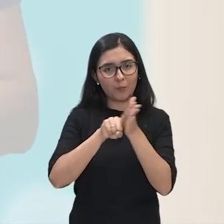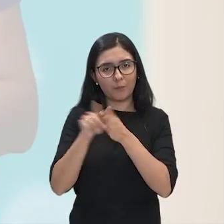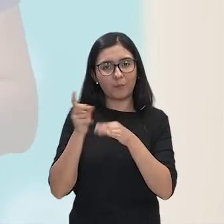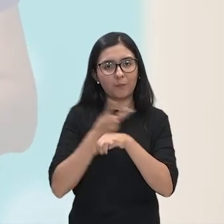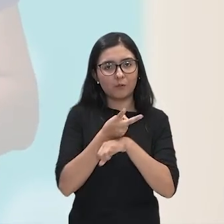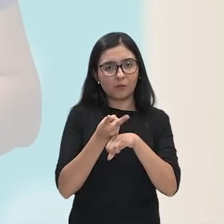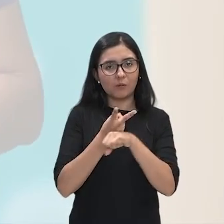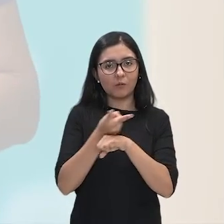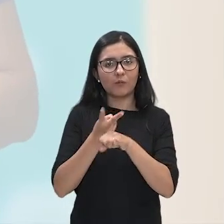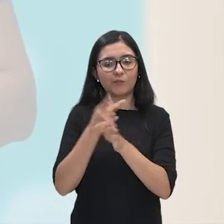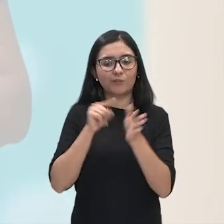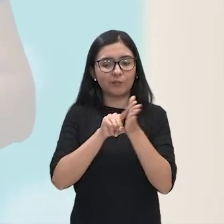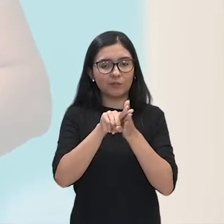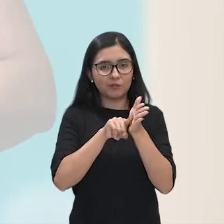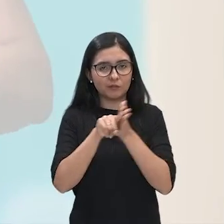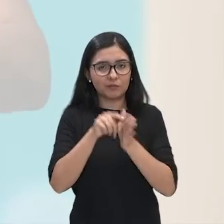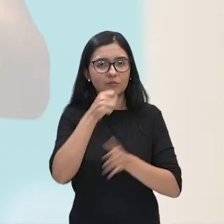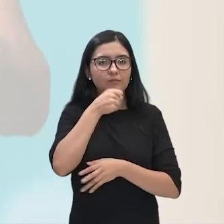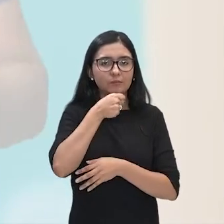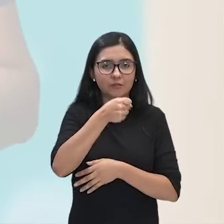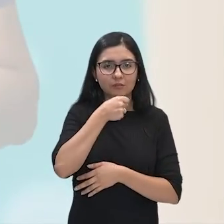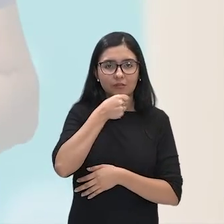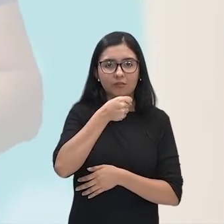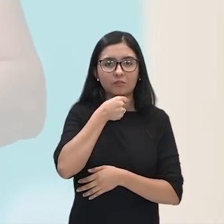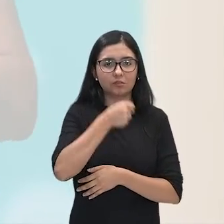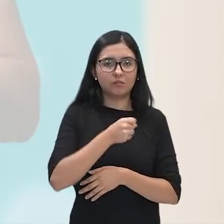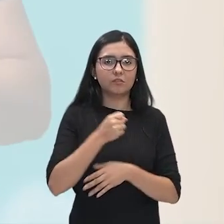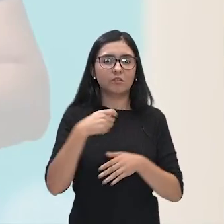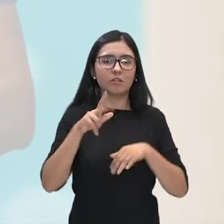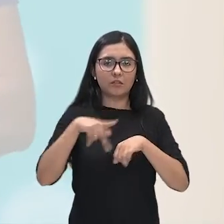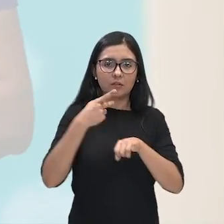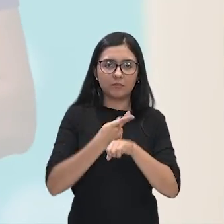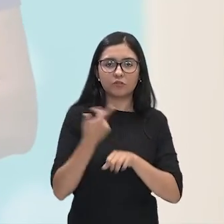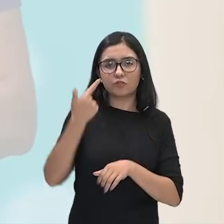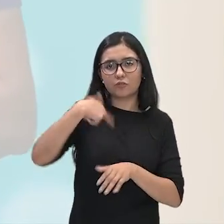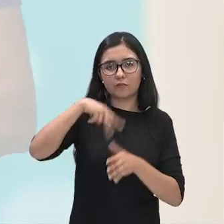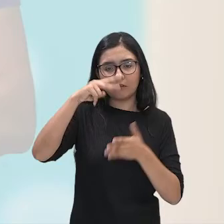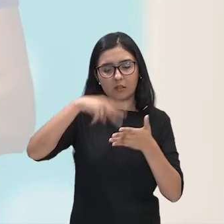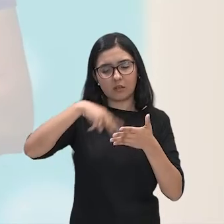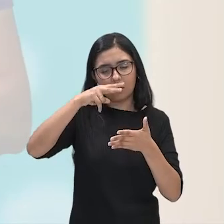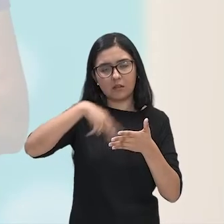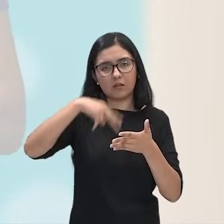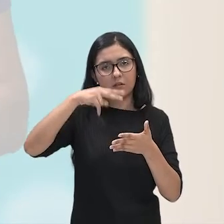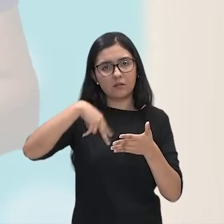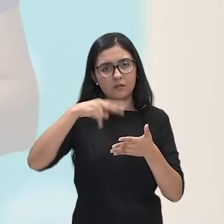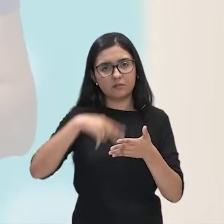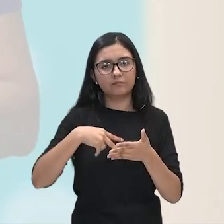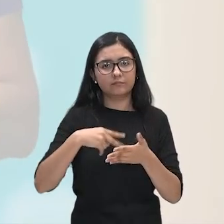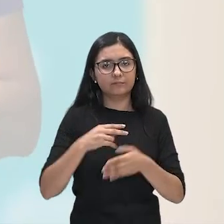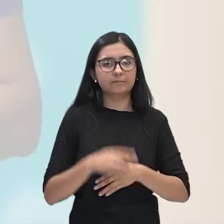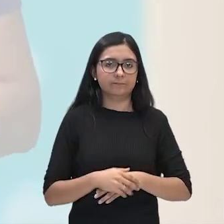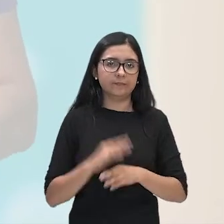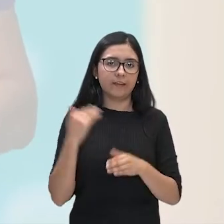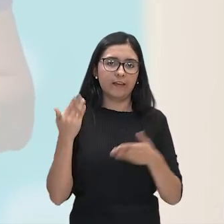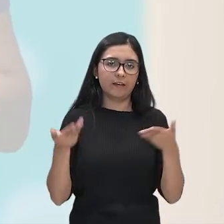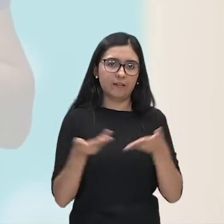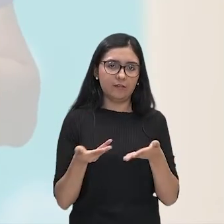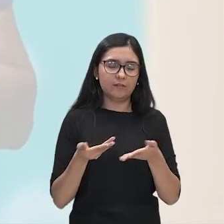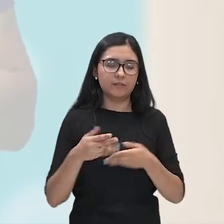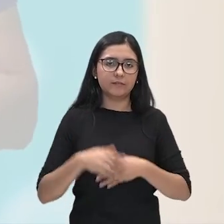procuro a reportagem e vou ler, e muitas vezes ela ainda está bem